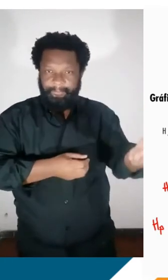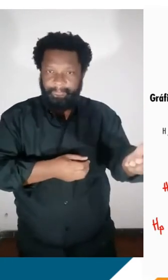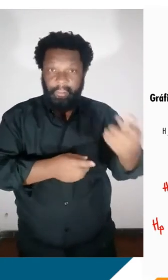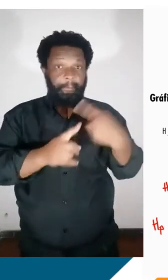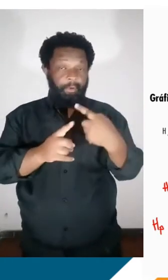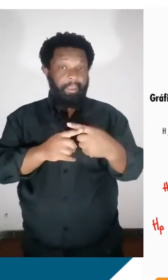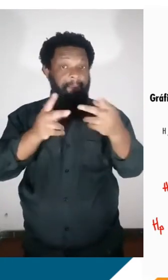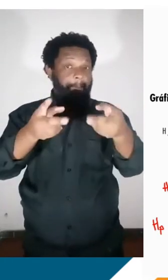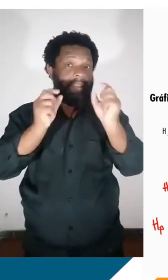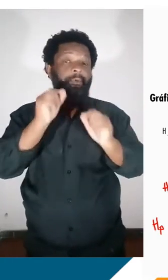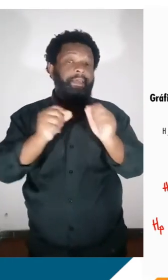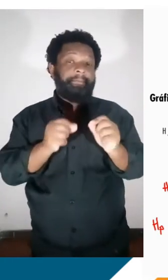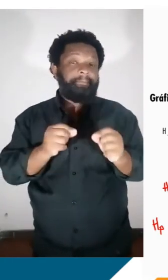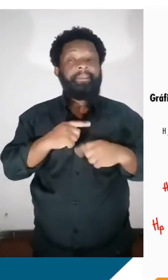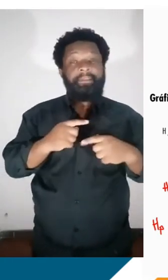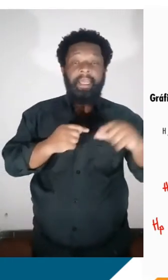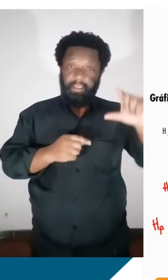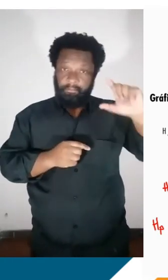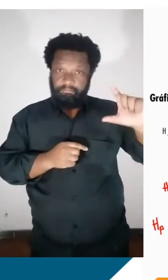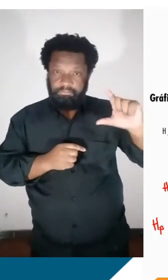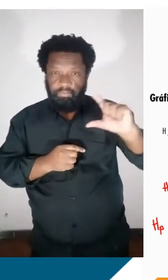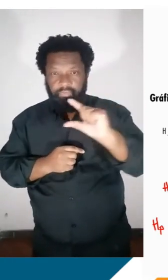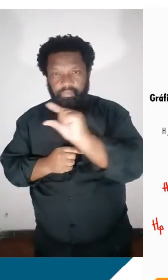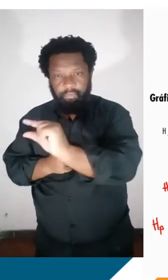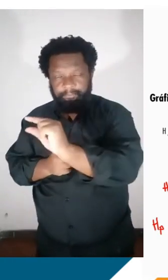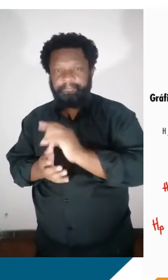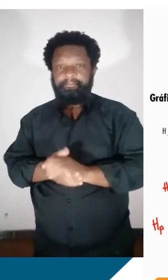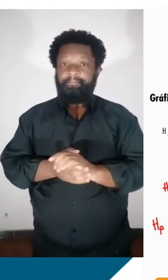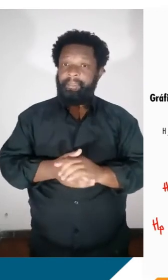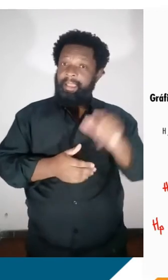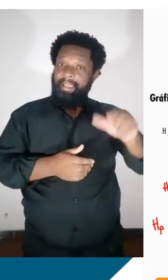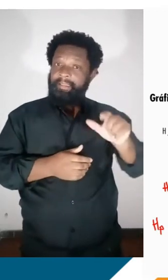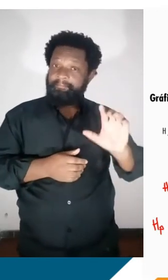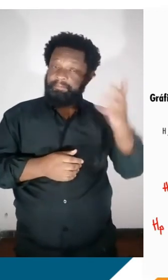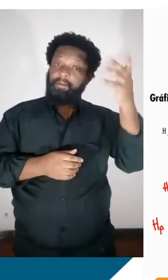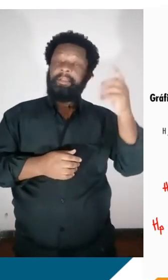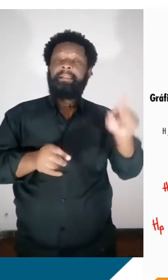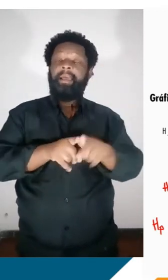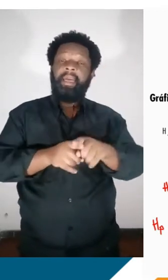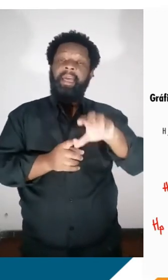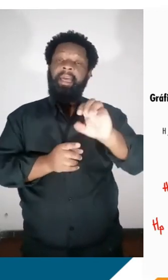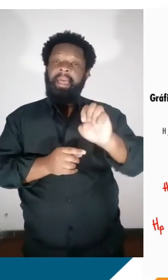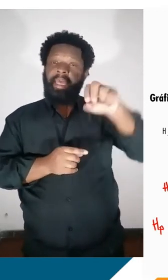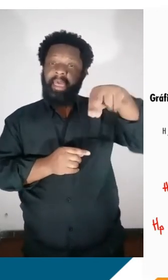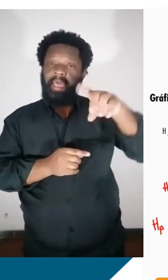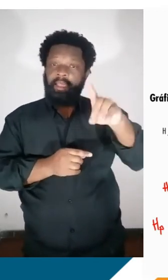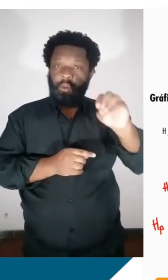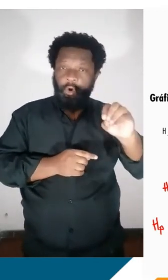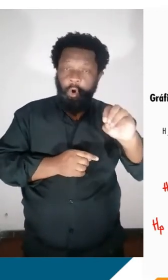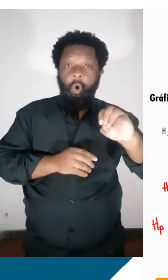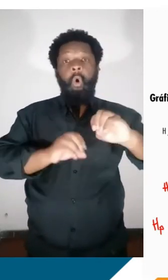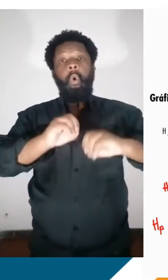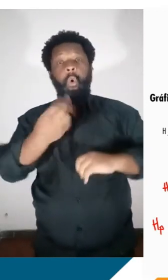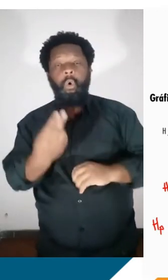está observando que há uma diminuição do conteúdo energético. E essa reação, ela é endotérmica ou ela é exotérmica? Essa